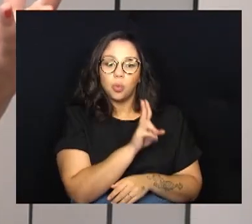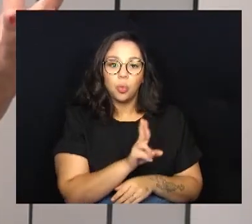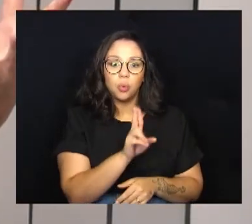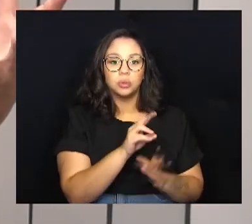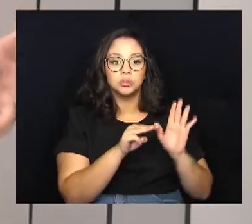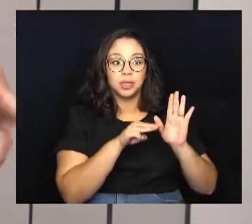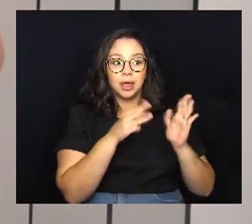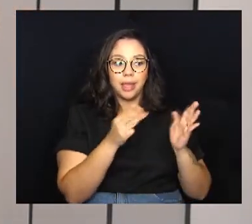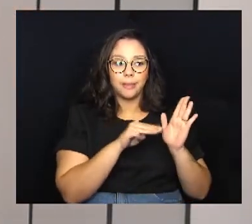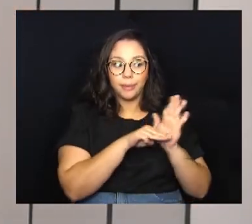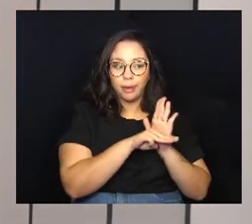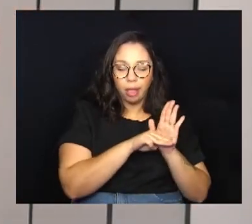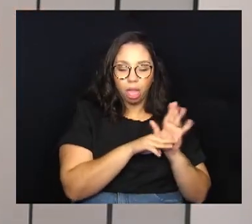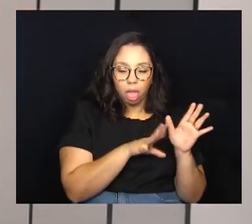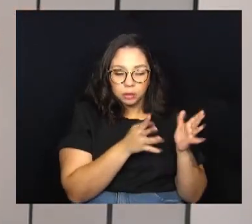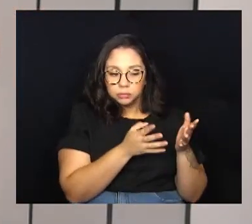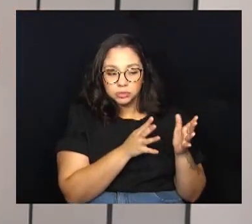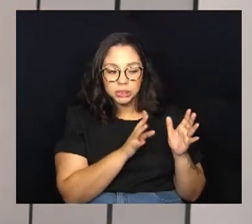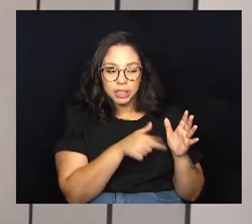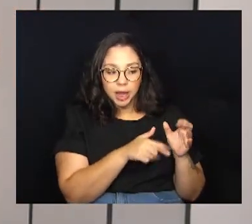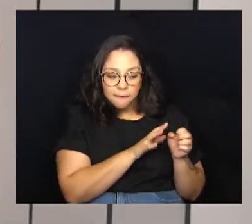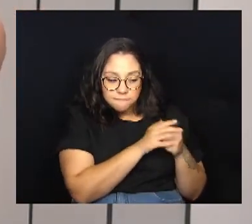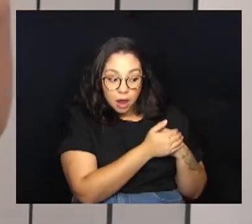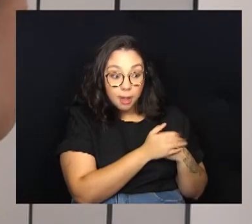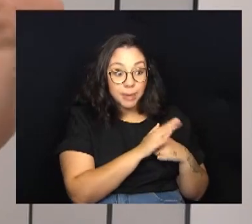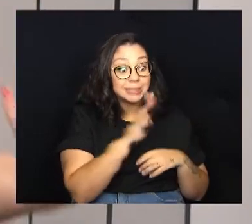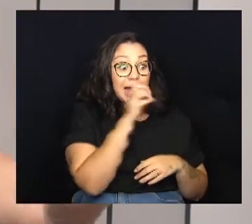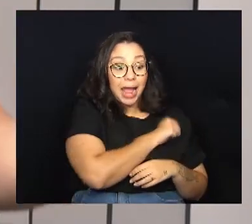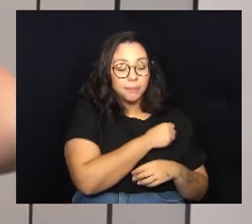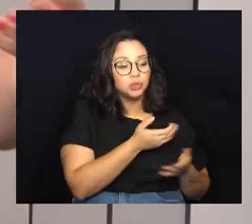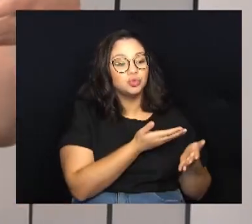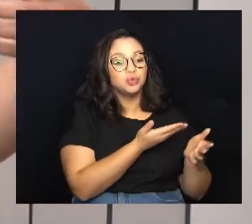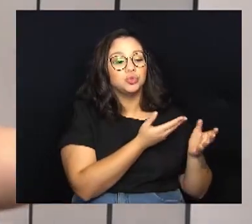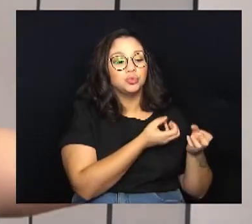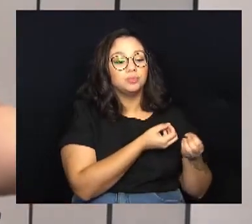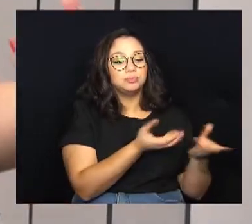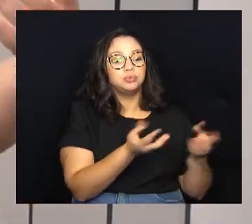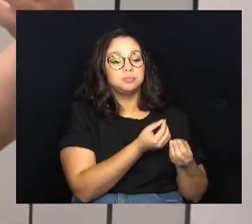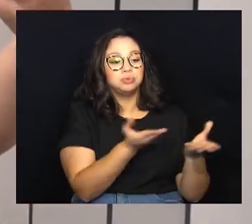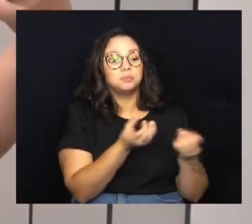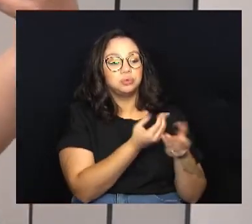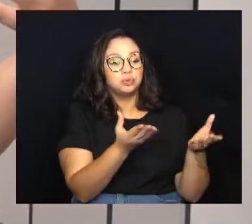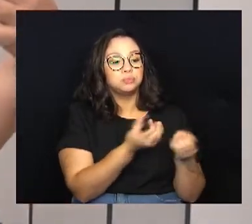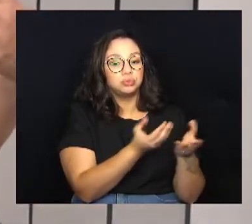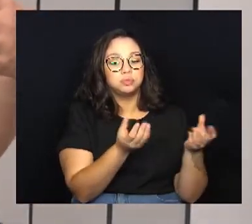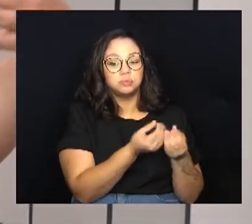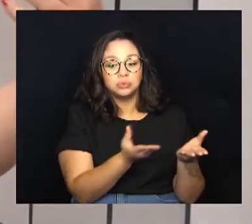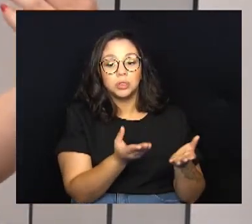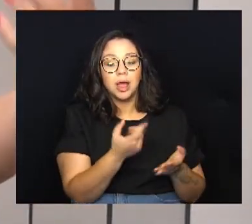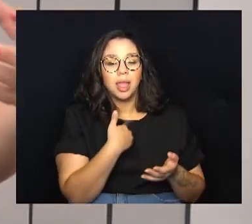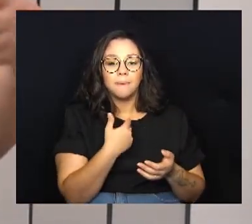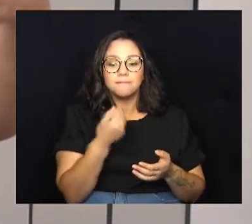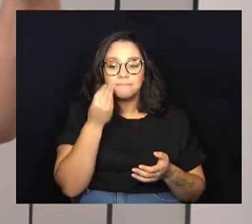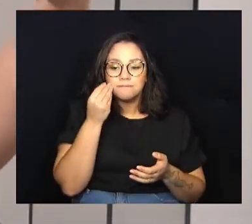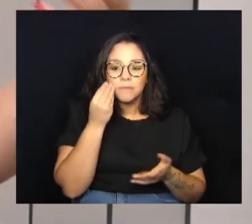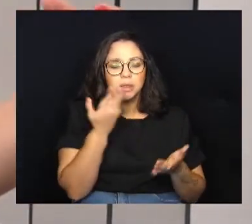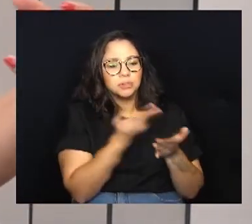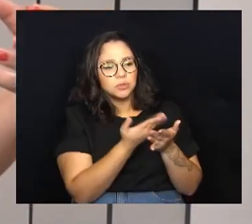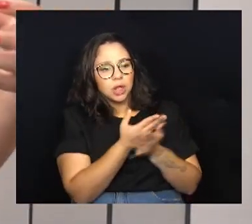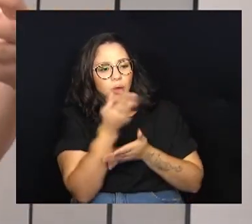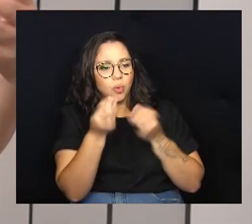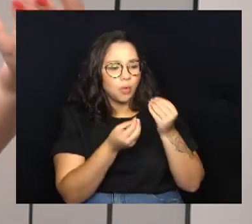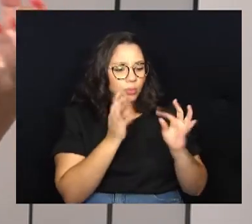fato de ser mais barata, mas pelo fato de ser uma droga, vamos dizer assim, potencializada pelo